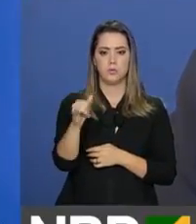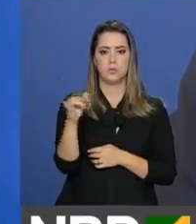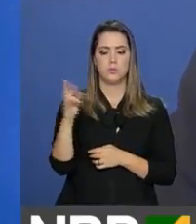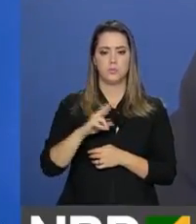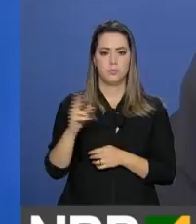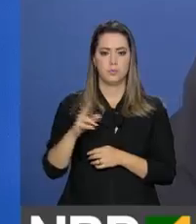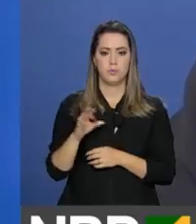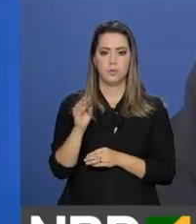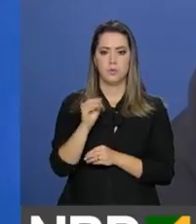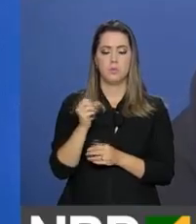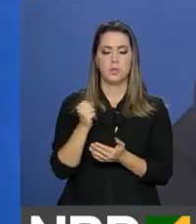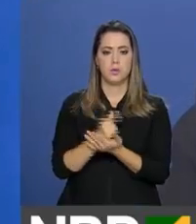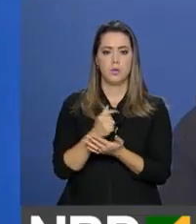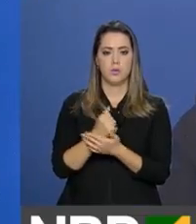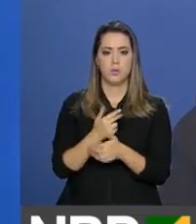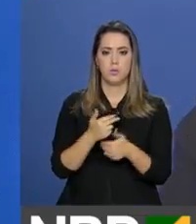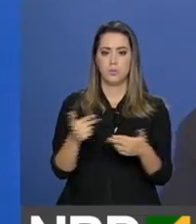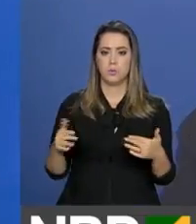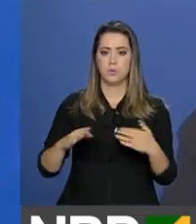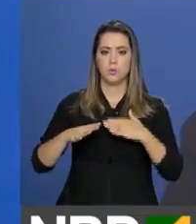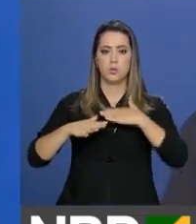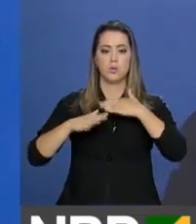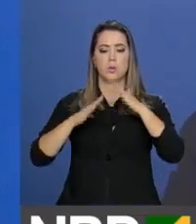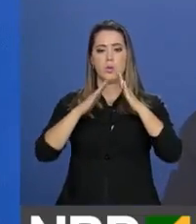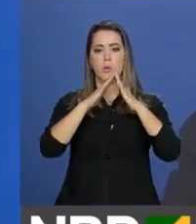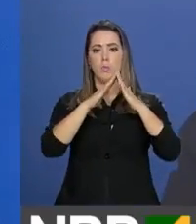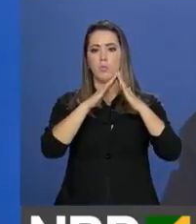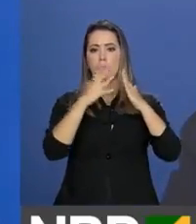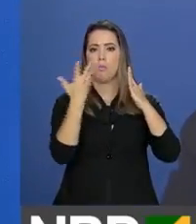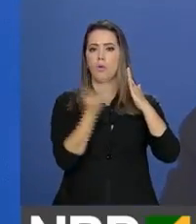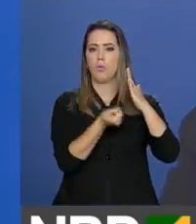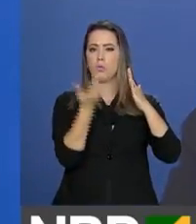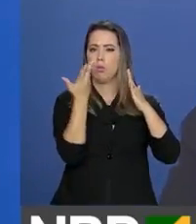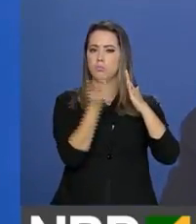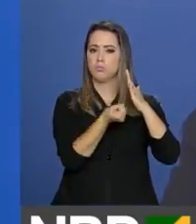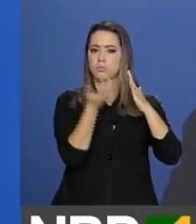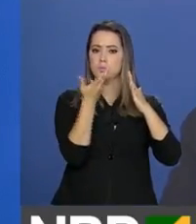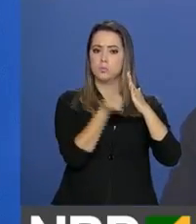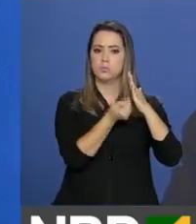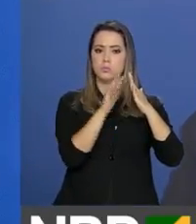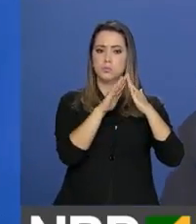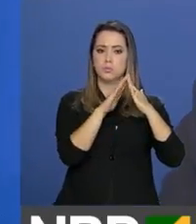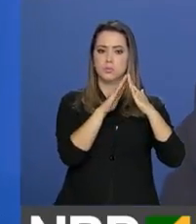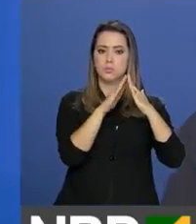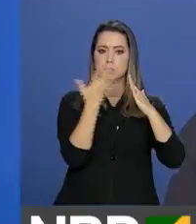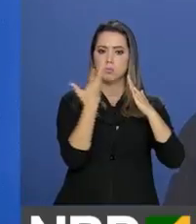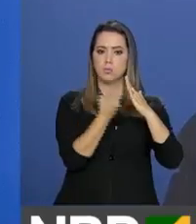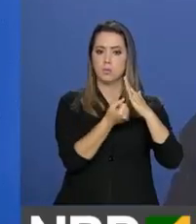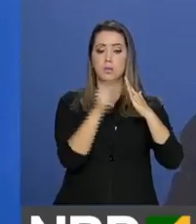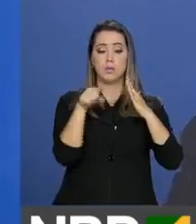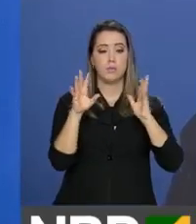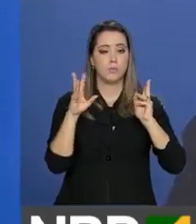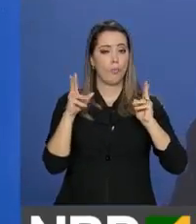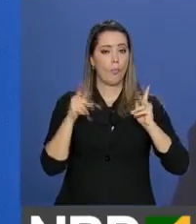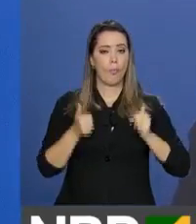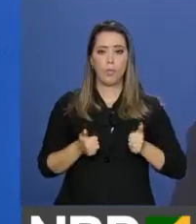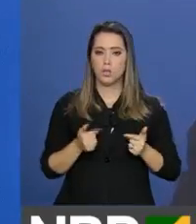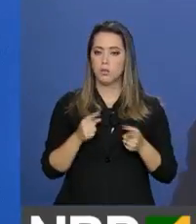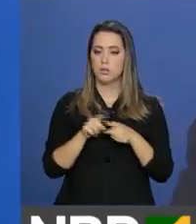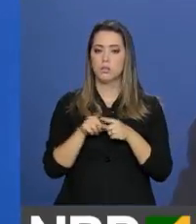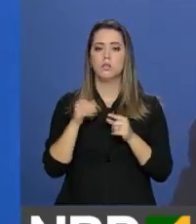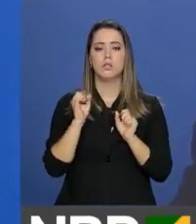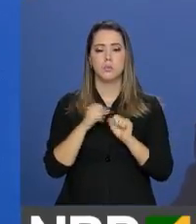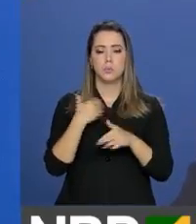para a aquisição de painéis fotovoltaicos. Esta é uma fonte limpa e